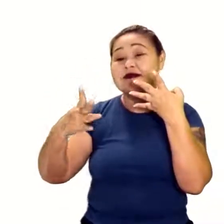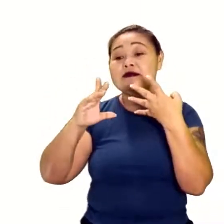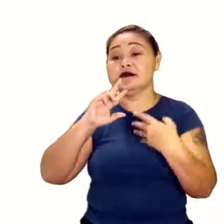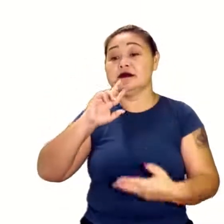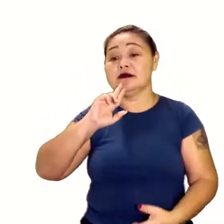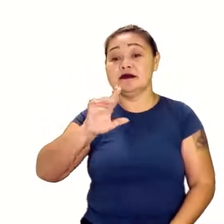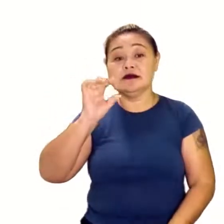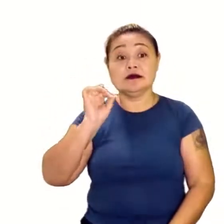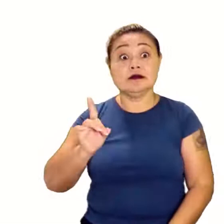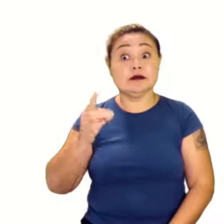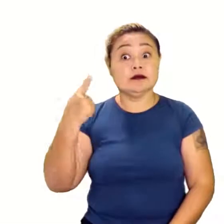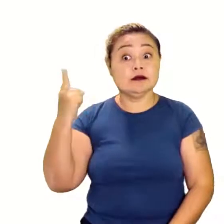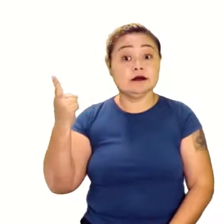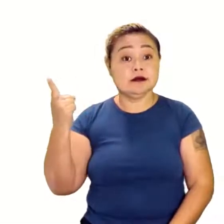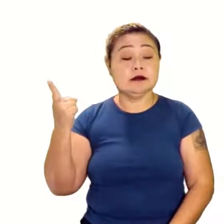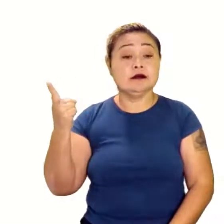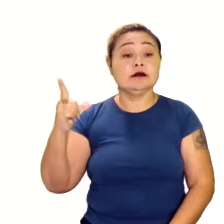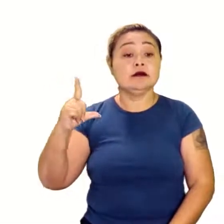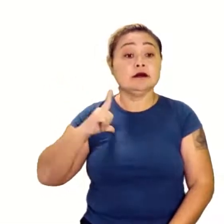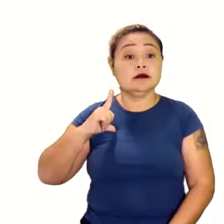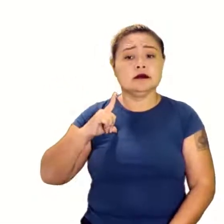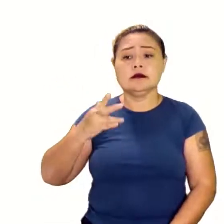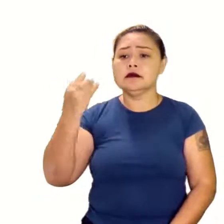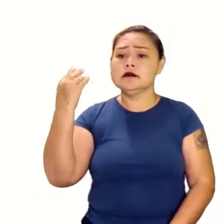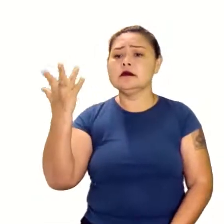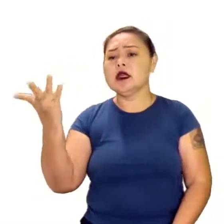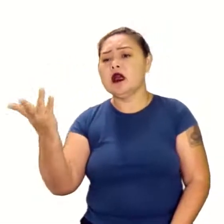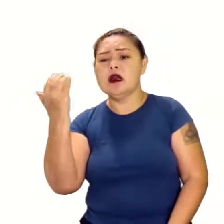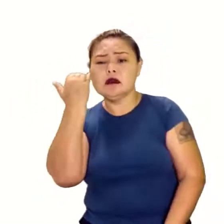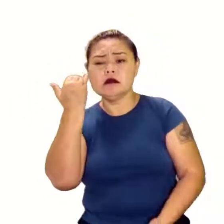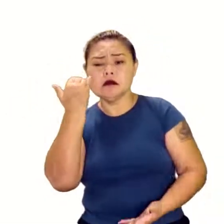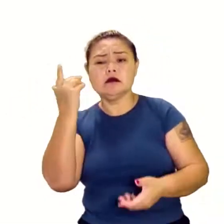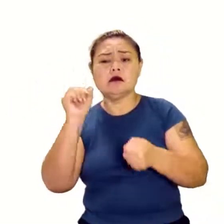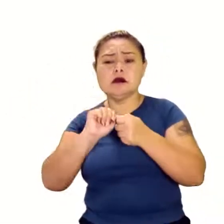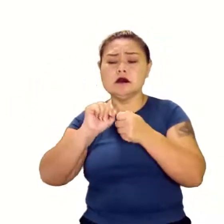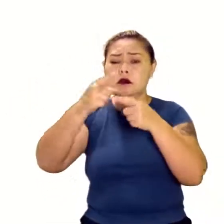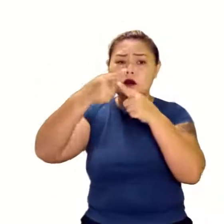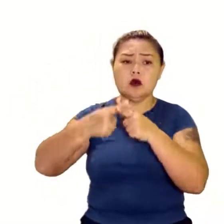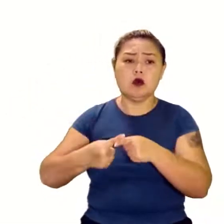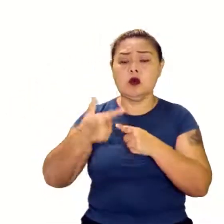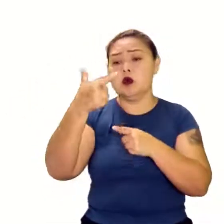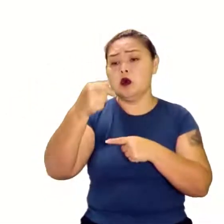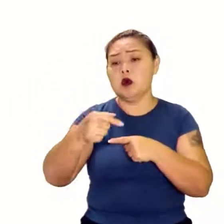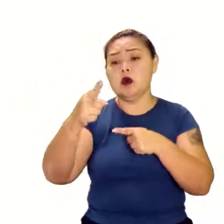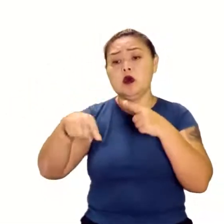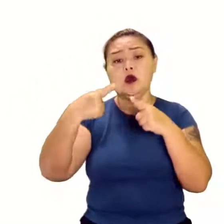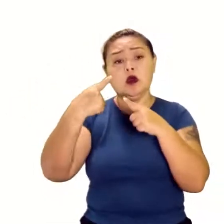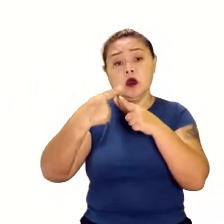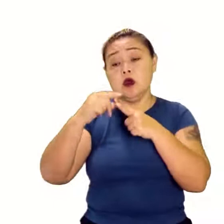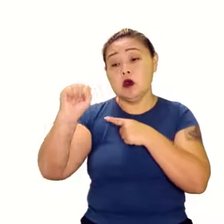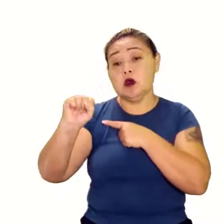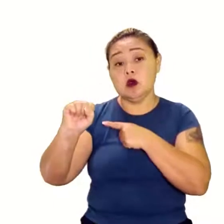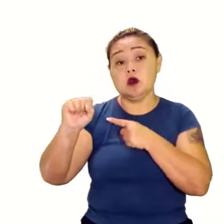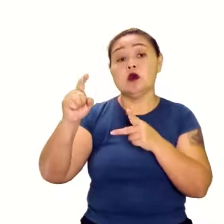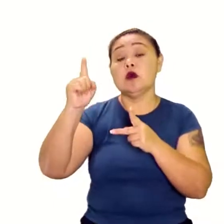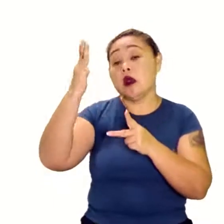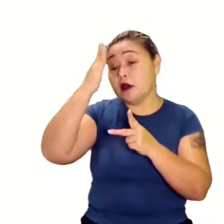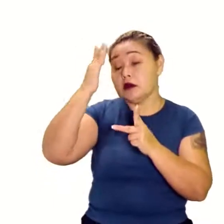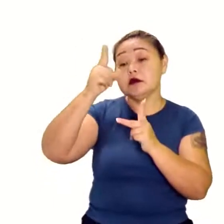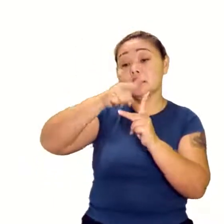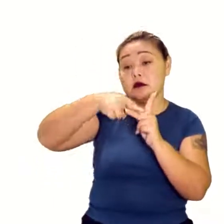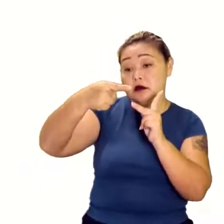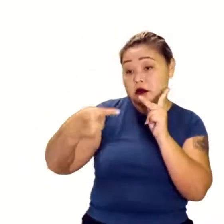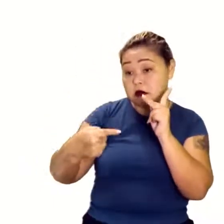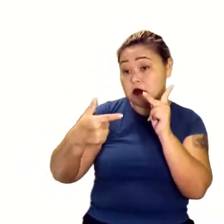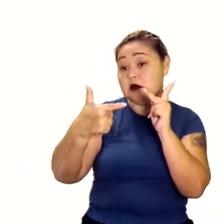determine. Olha aí, ó. Eu estou com preguiça de multiplicar 27 vezes 8. Então eu faço o quê? Mas eu sei a raiz cúbica de 27.